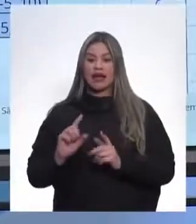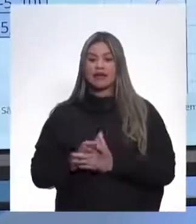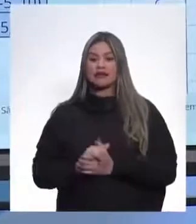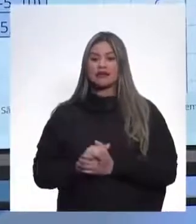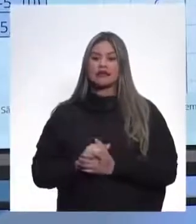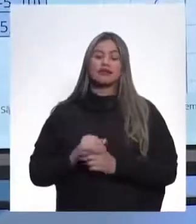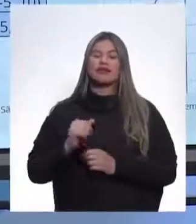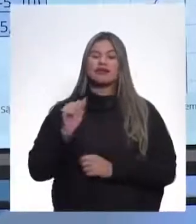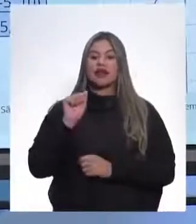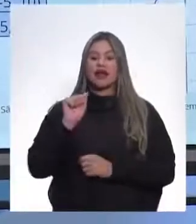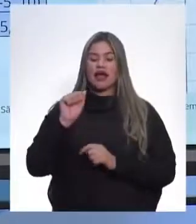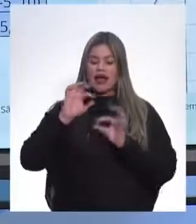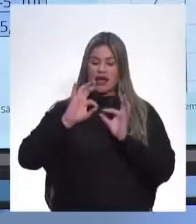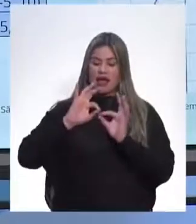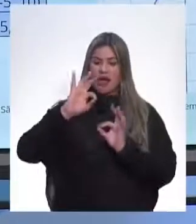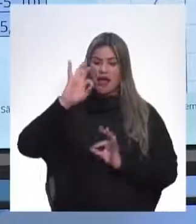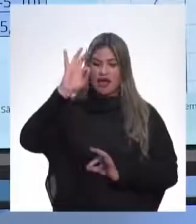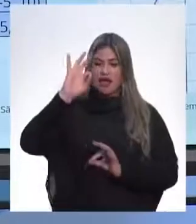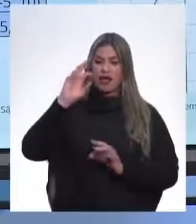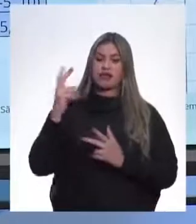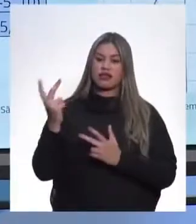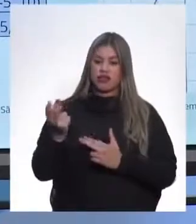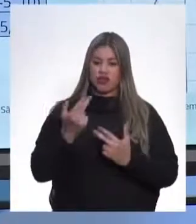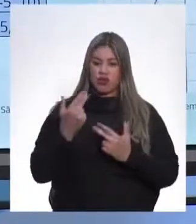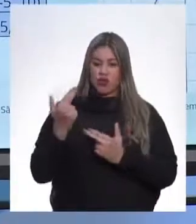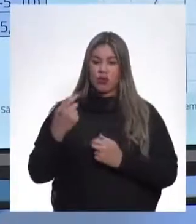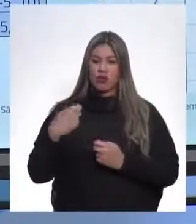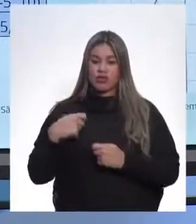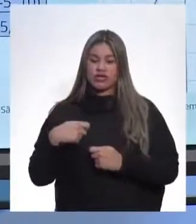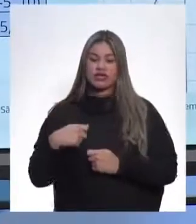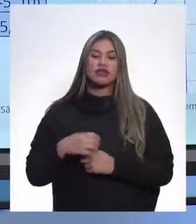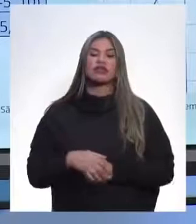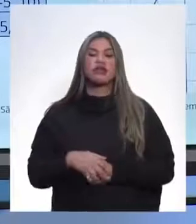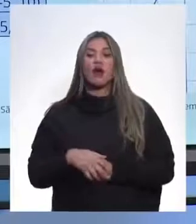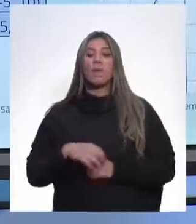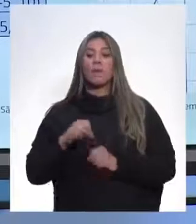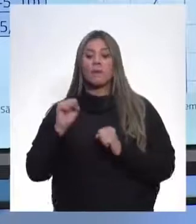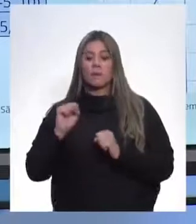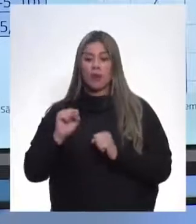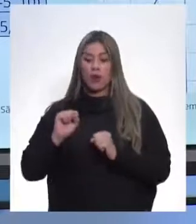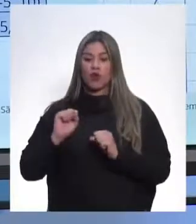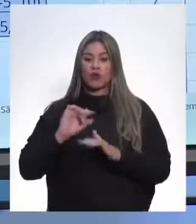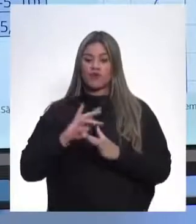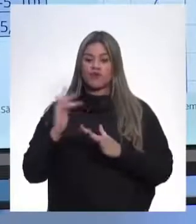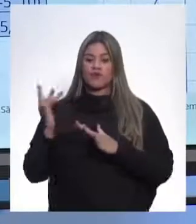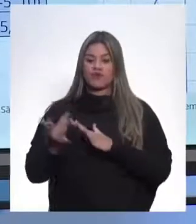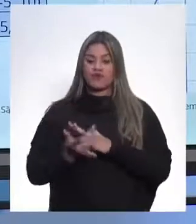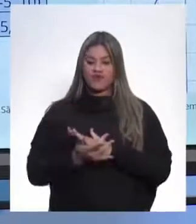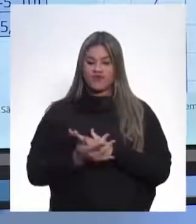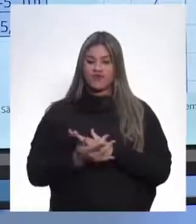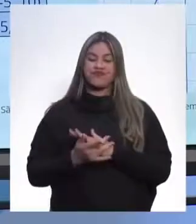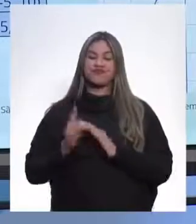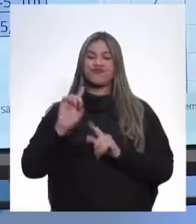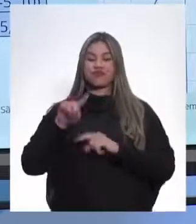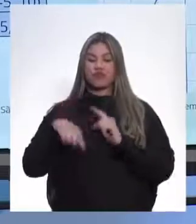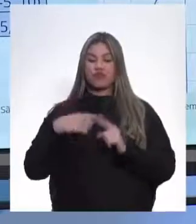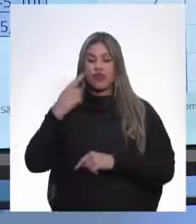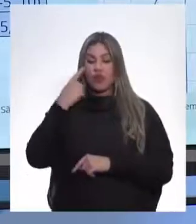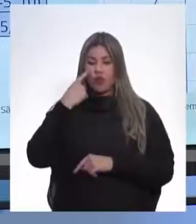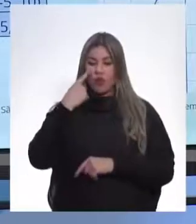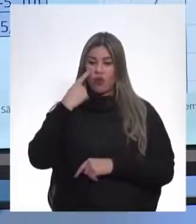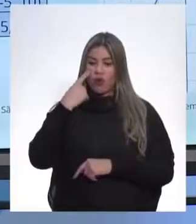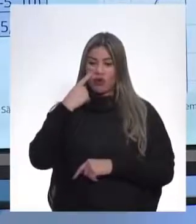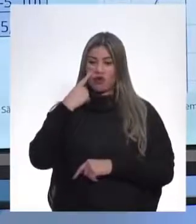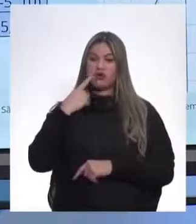que ser a mesma. Então, se você puder, coloca lá na rede que eu vou dar uma olhadinha, certo? E aí a gente